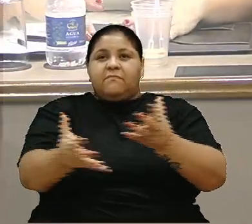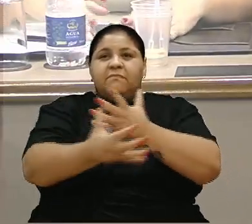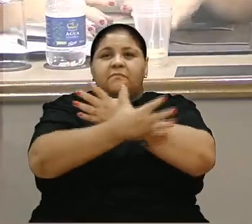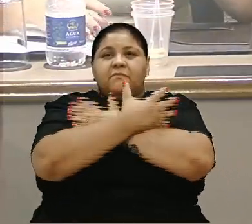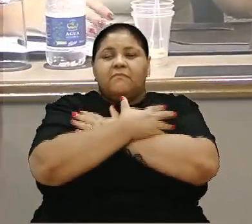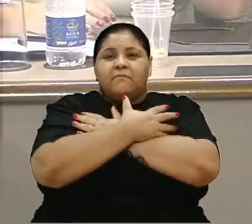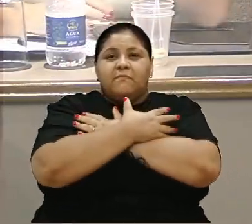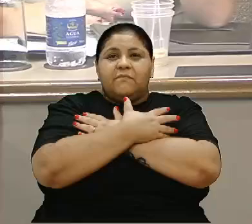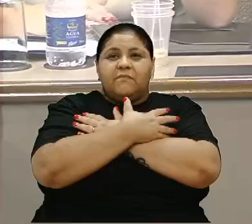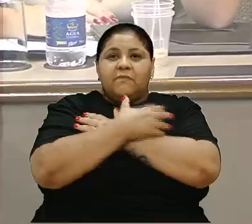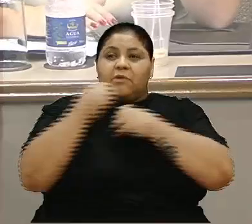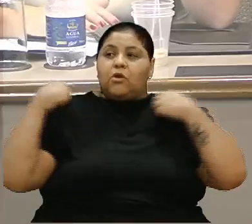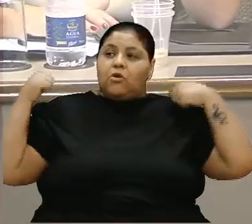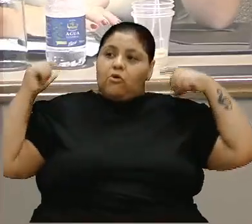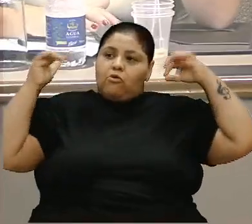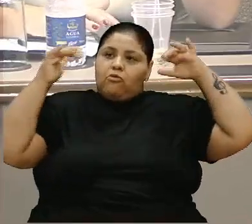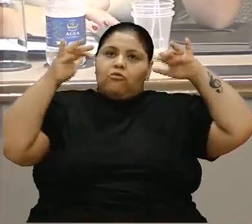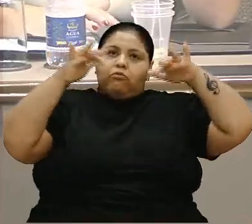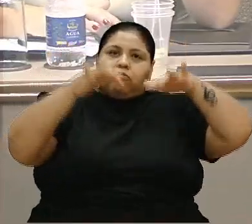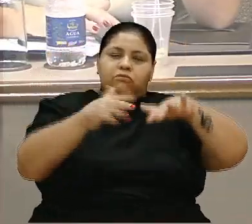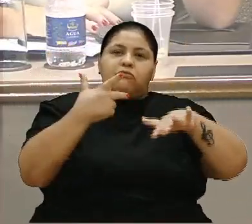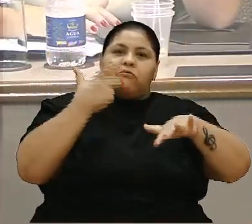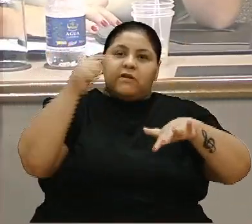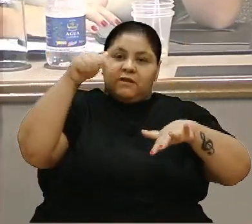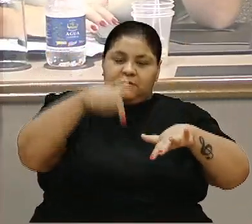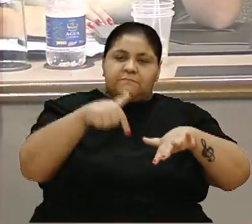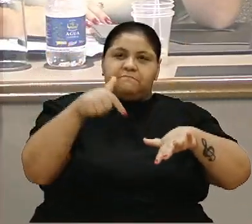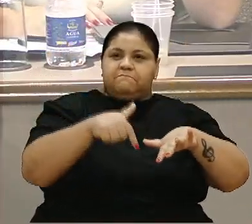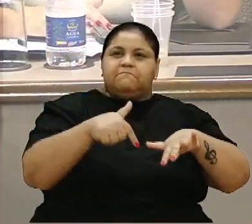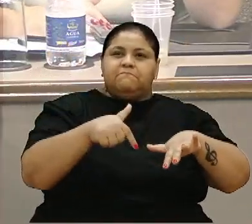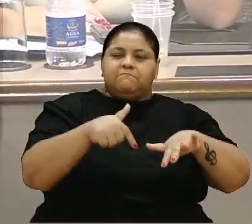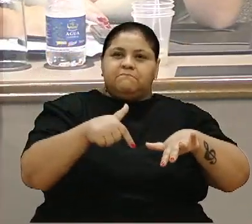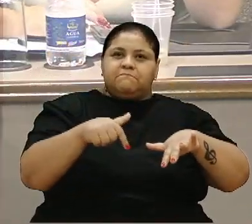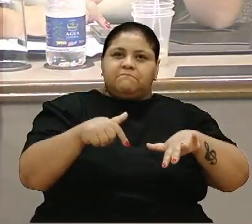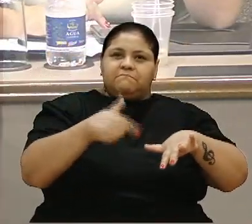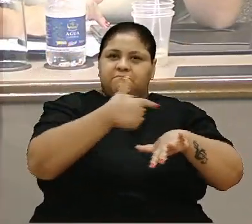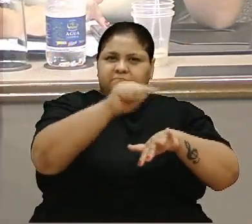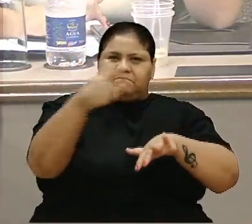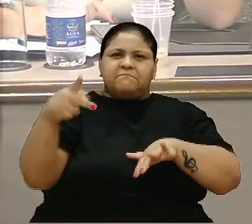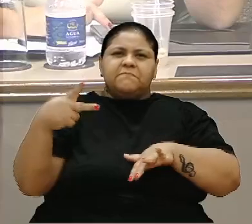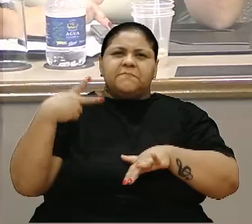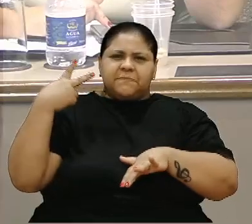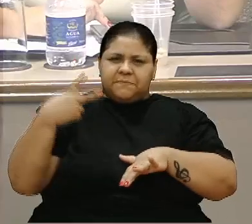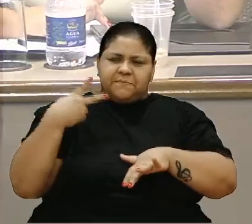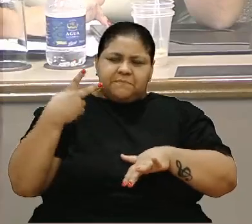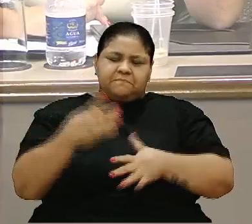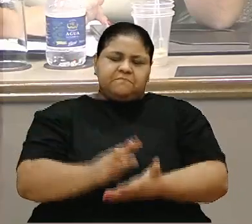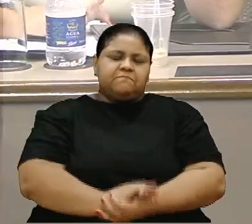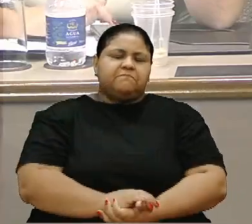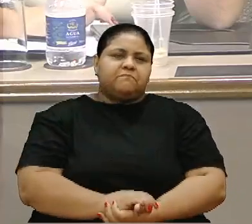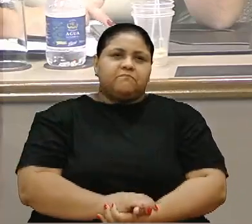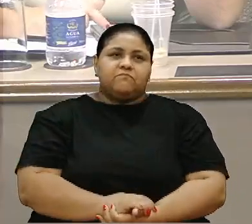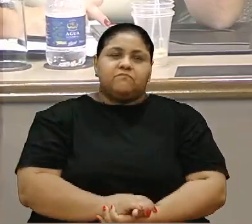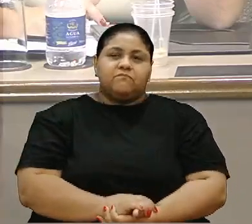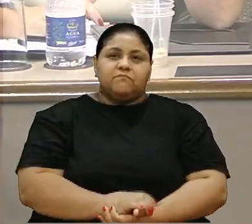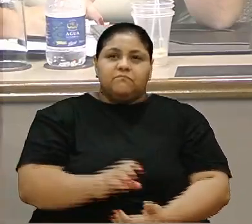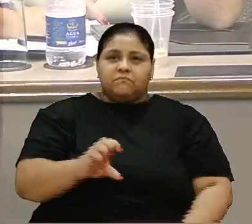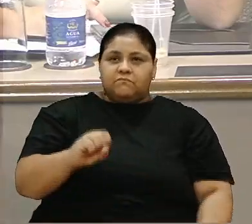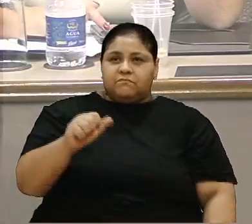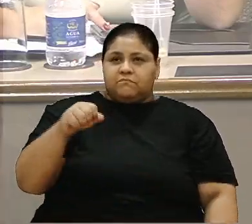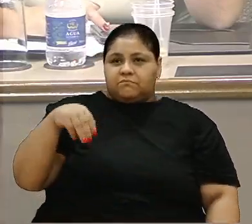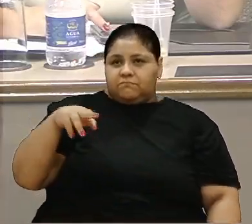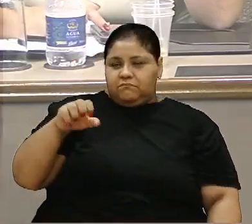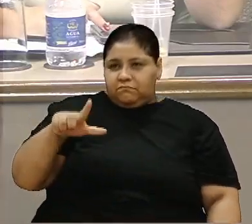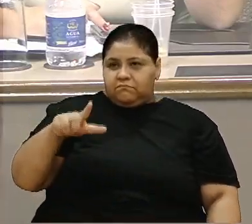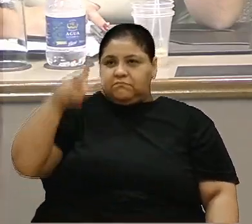de outras regiões, que foi o que foi falado aqui pelos nobres pares. Então, o Samuel, tanto como o